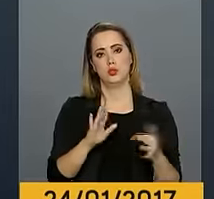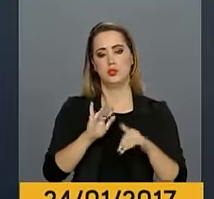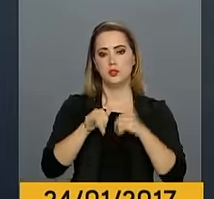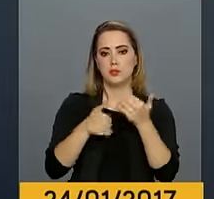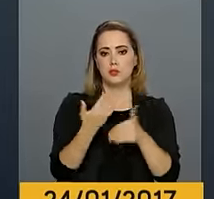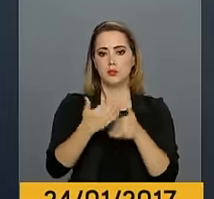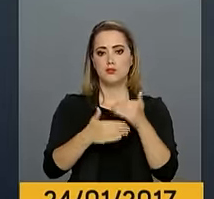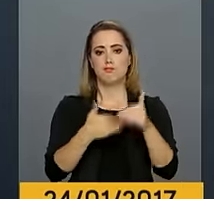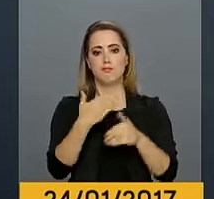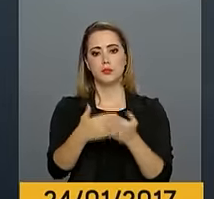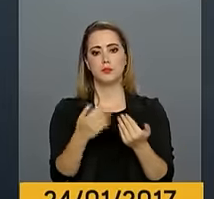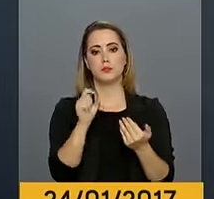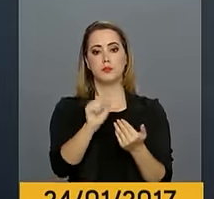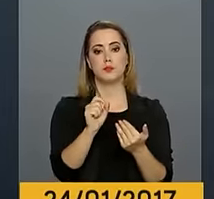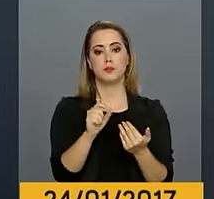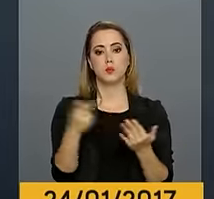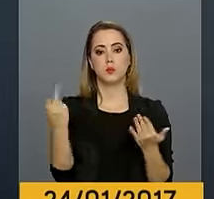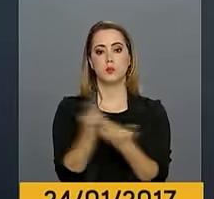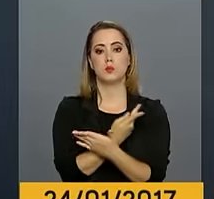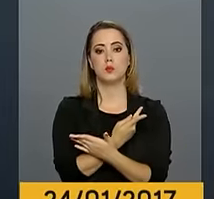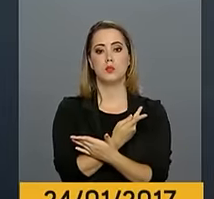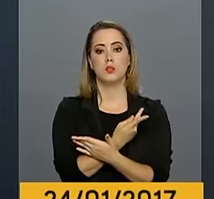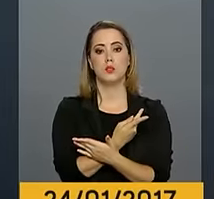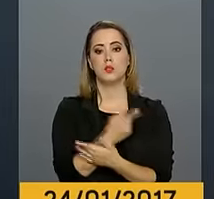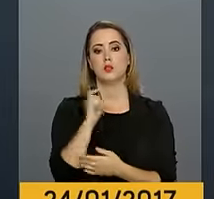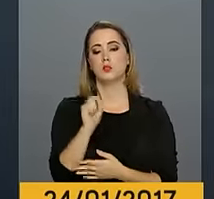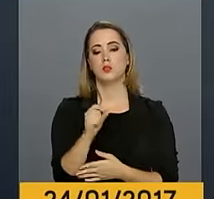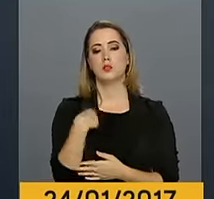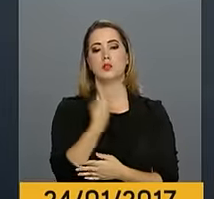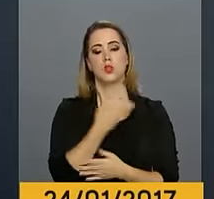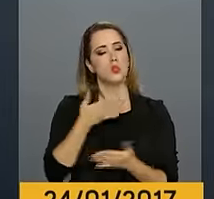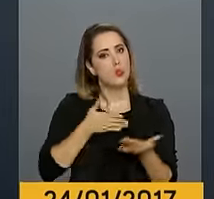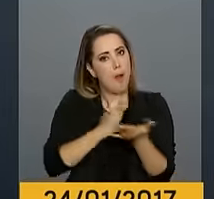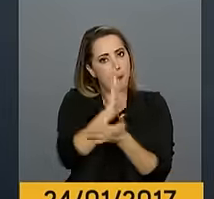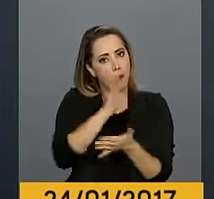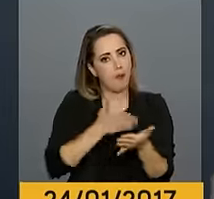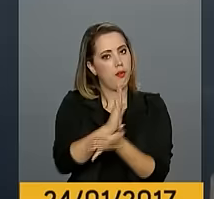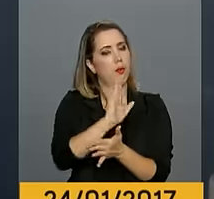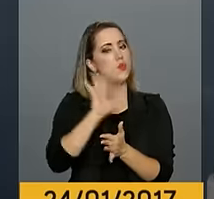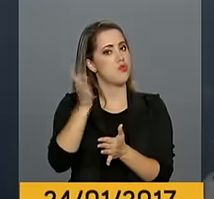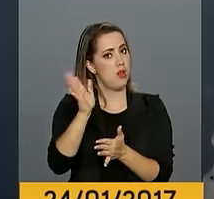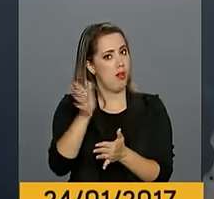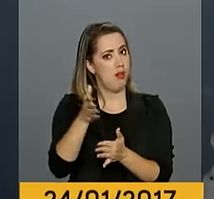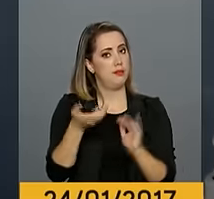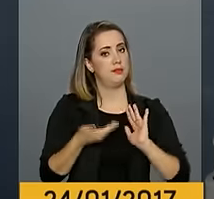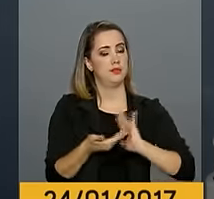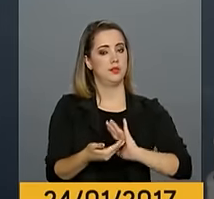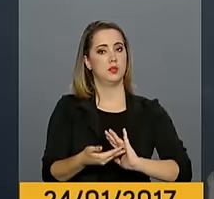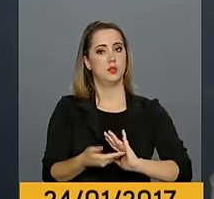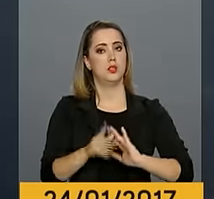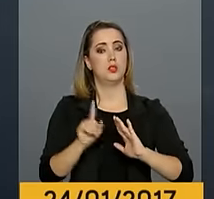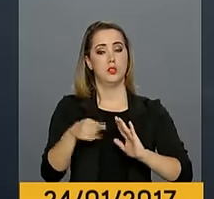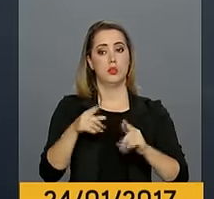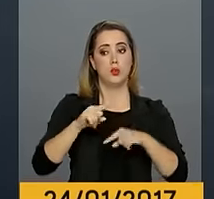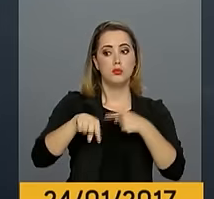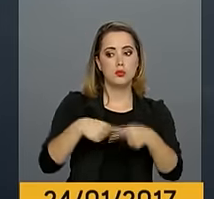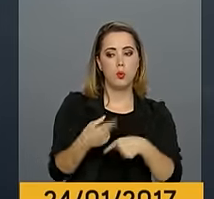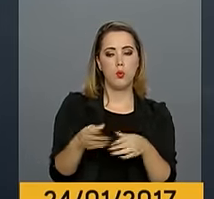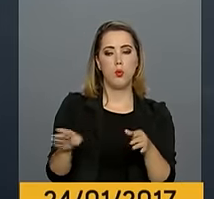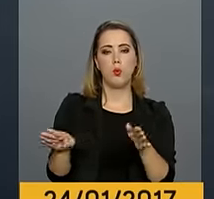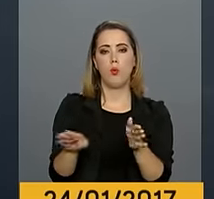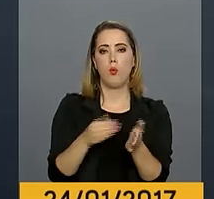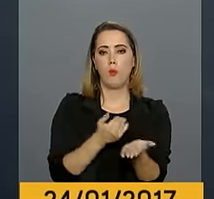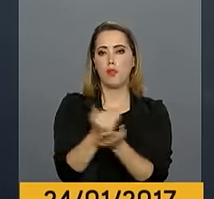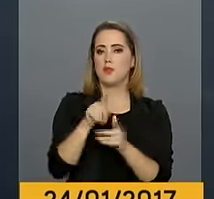mais acentuado, o que ocorreu é que nós já aprovamos na Câmara dos Deputados e agora, logo no início dos trabalhos do Senado, deverá